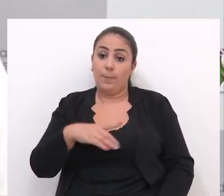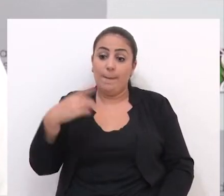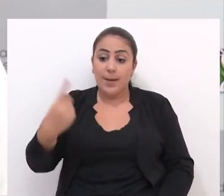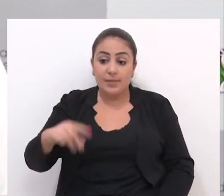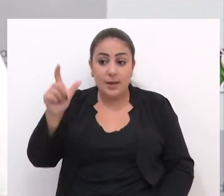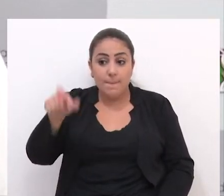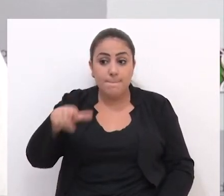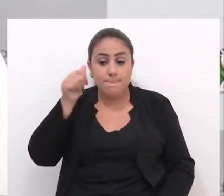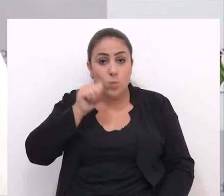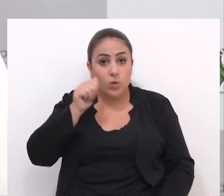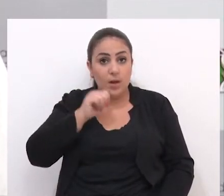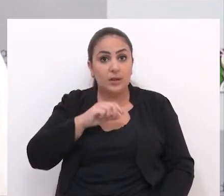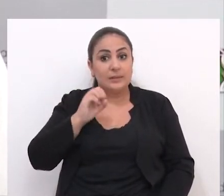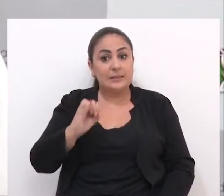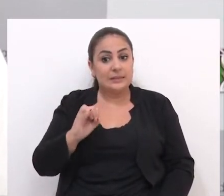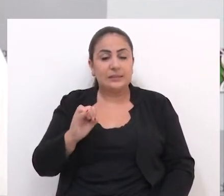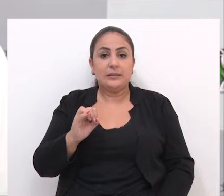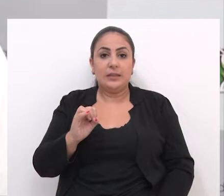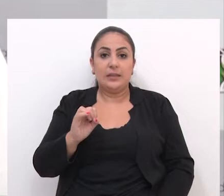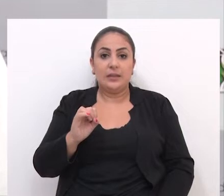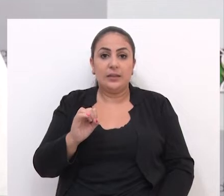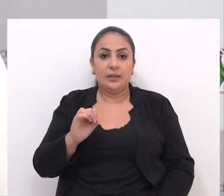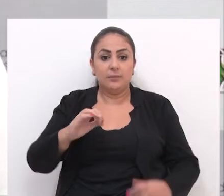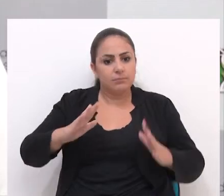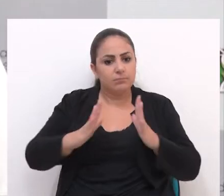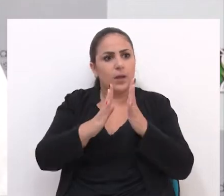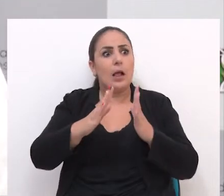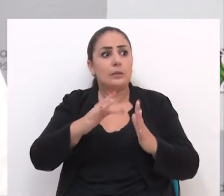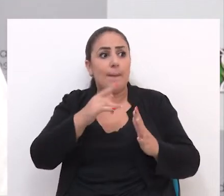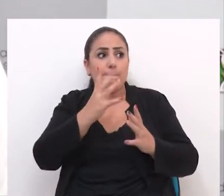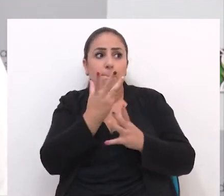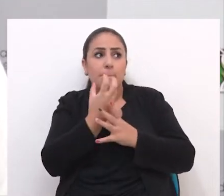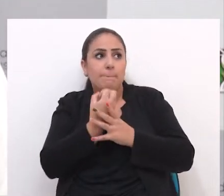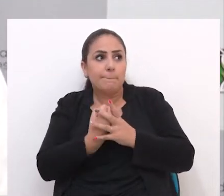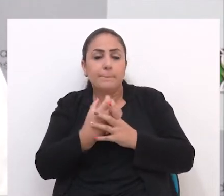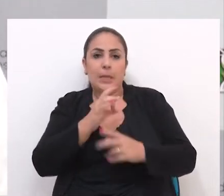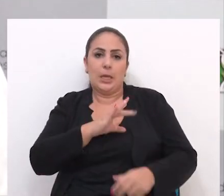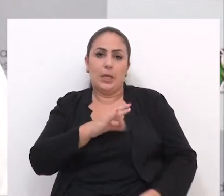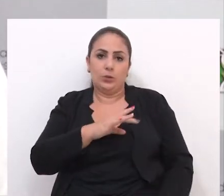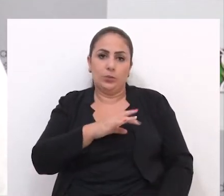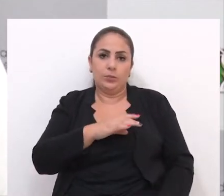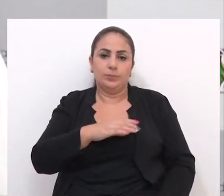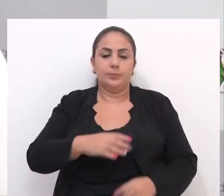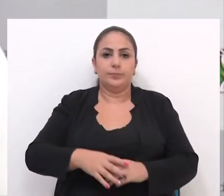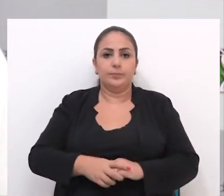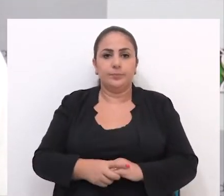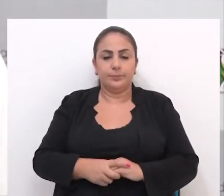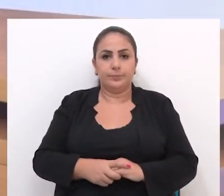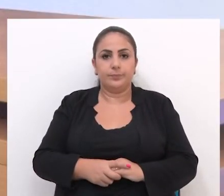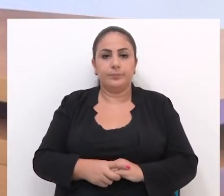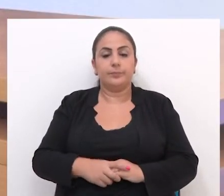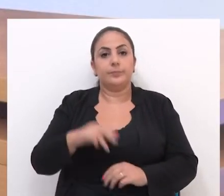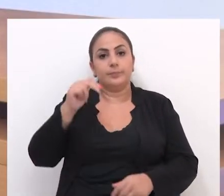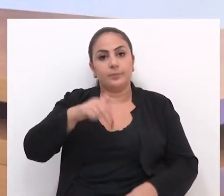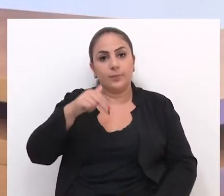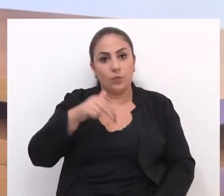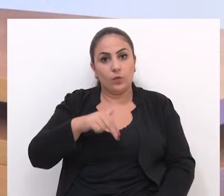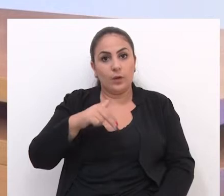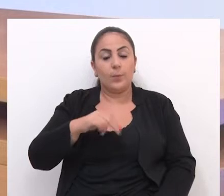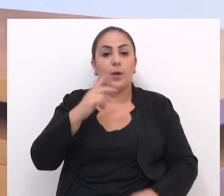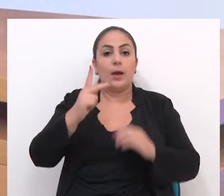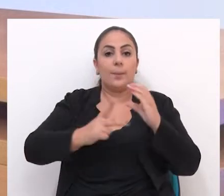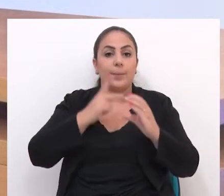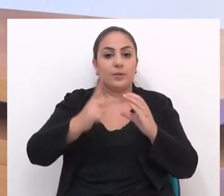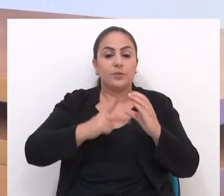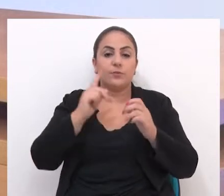mulher. Mas qualquer coisa que vai inibir isso, eles são muito covardes e eles vão tentar evitar isso, tenho certeza. Em novembro,